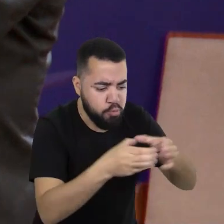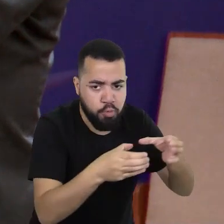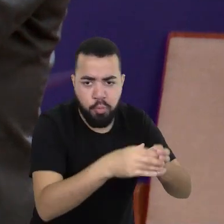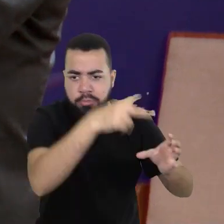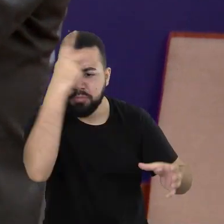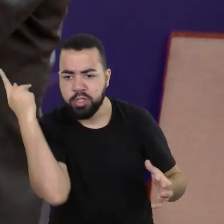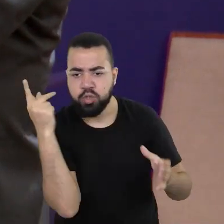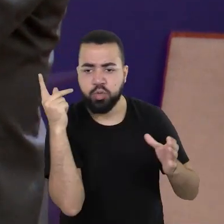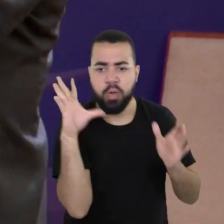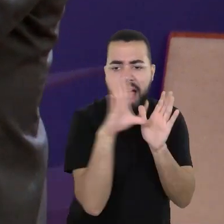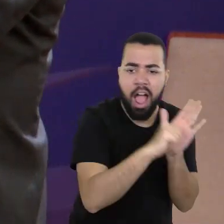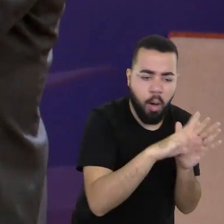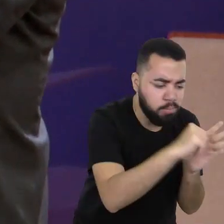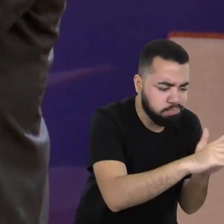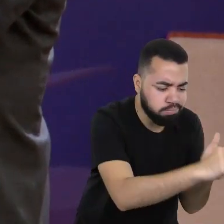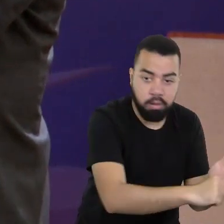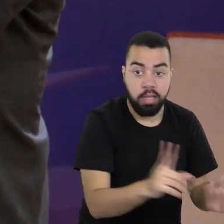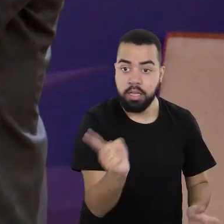homem.